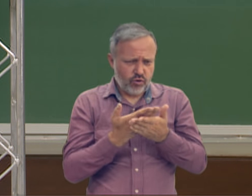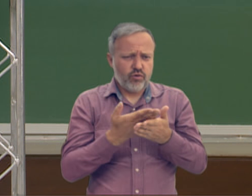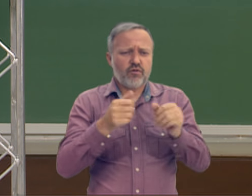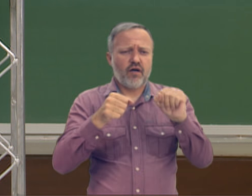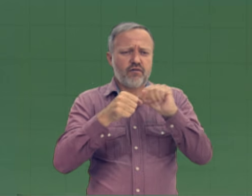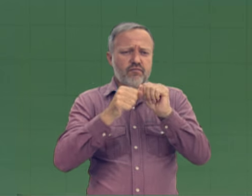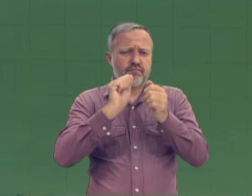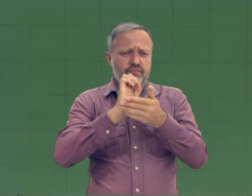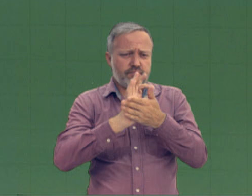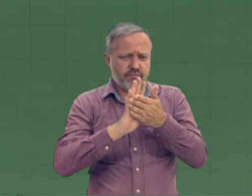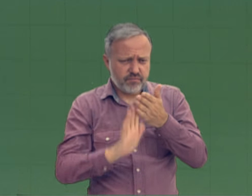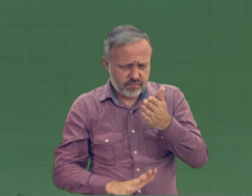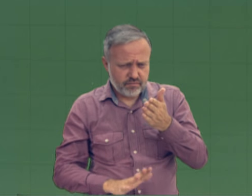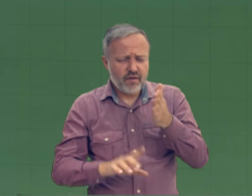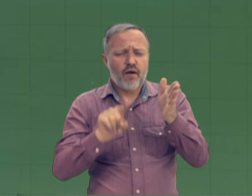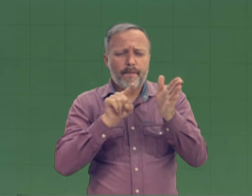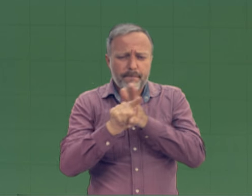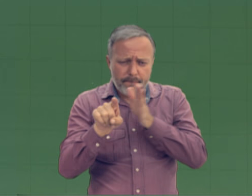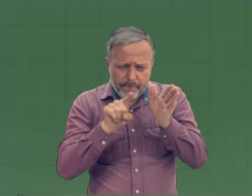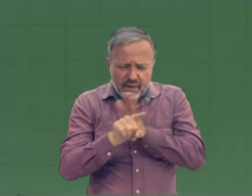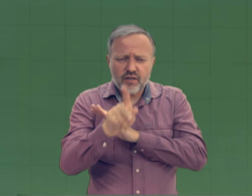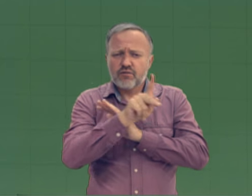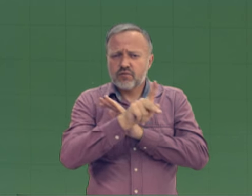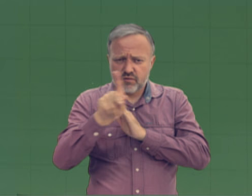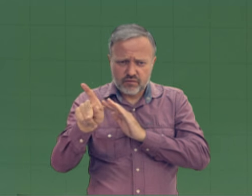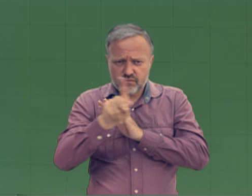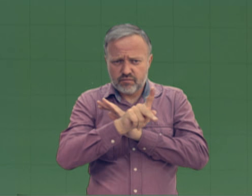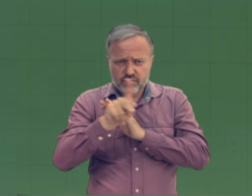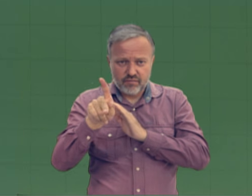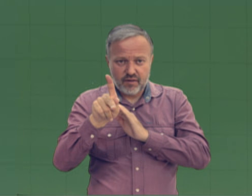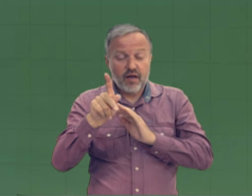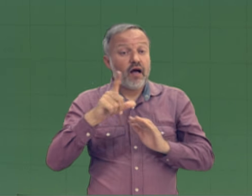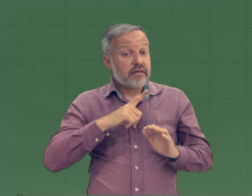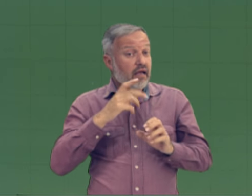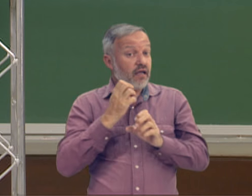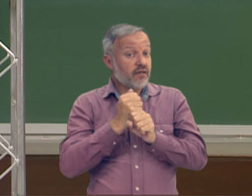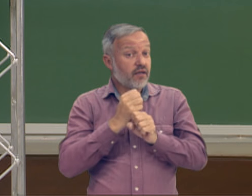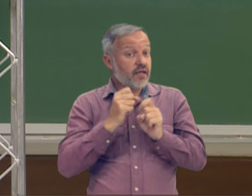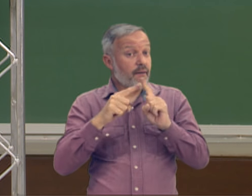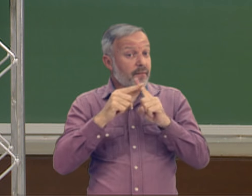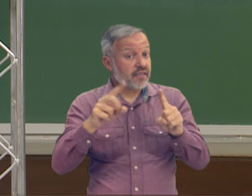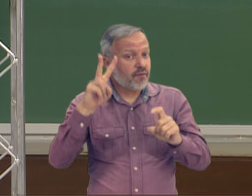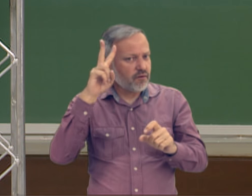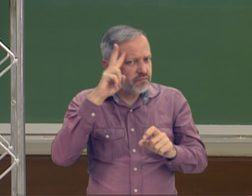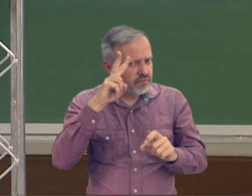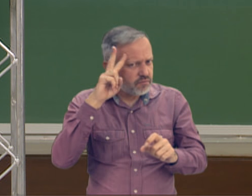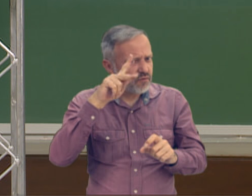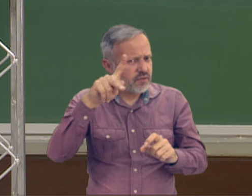para o professor, porque isso é uma retomada de conteúdo. Vale a nota? Não, mas é uma retomada de conteúdo. É